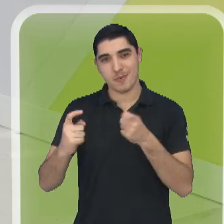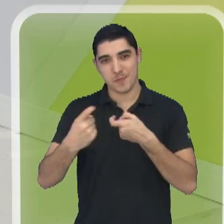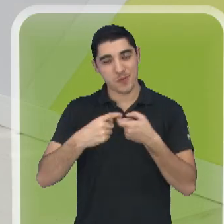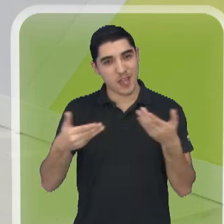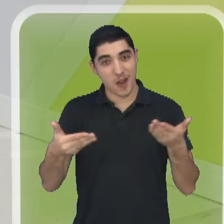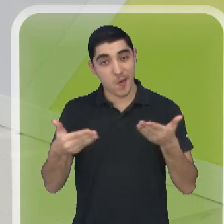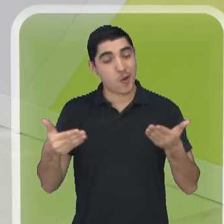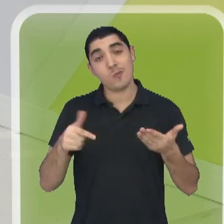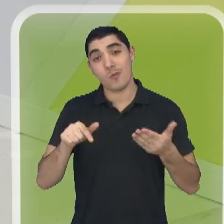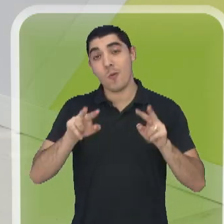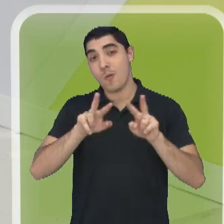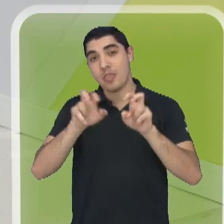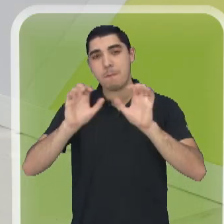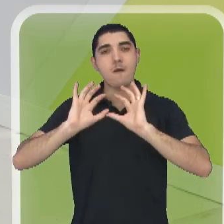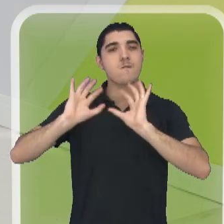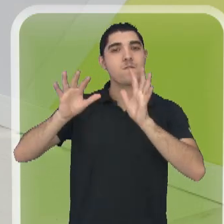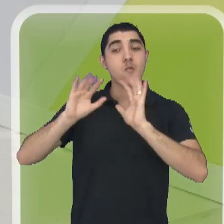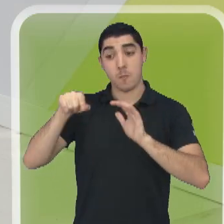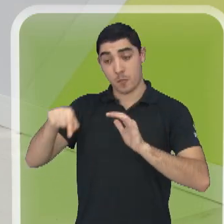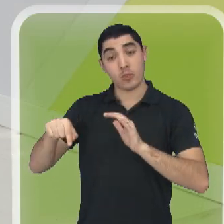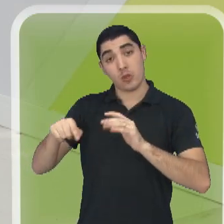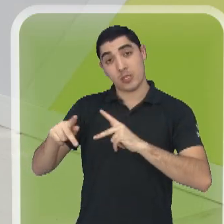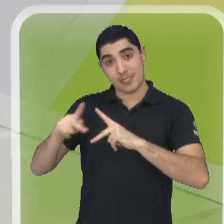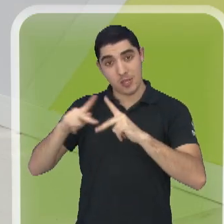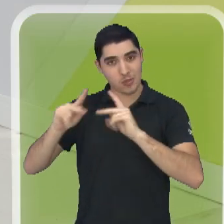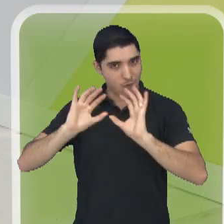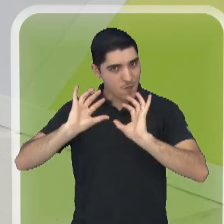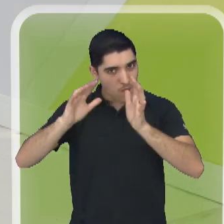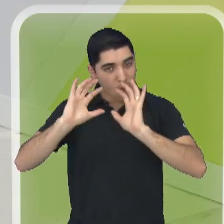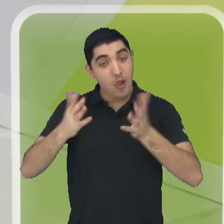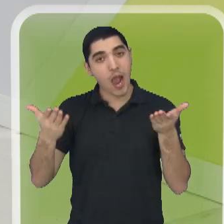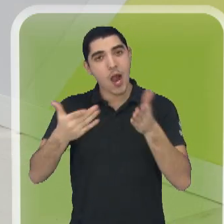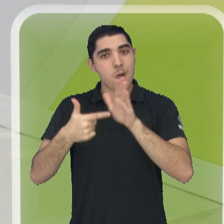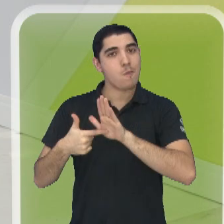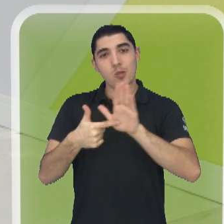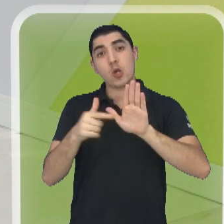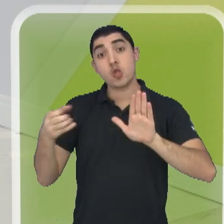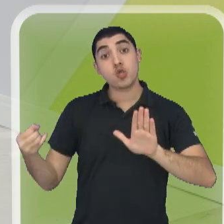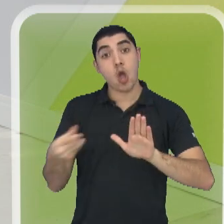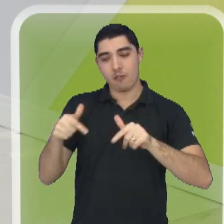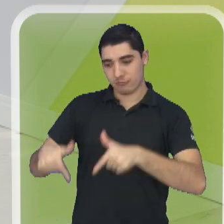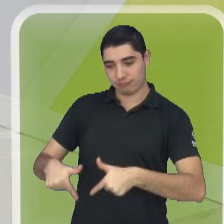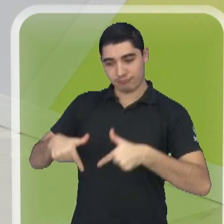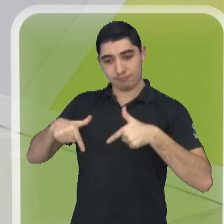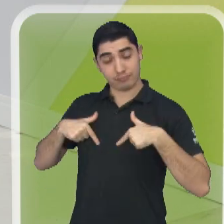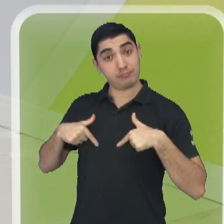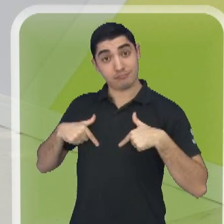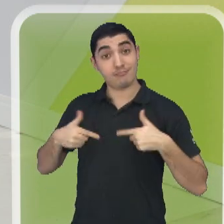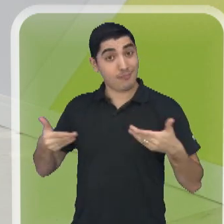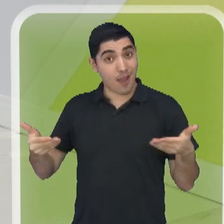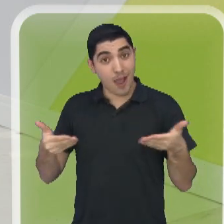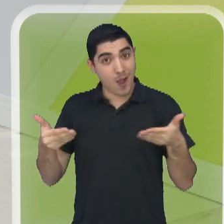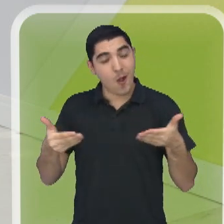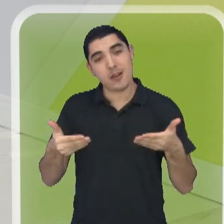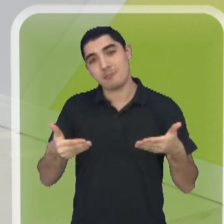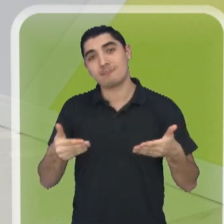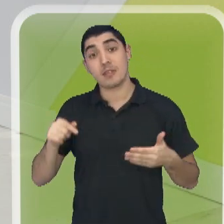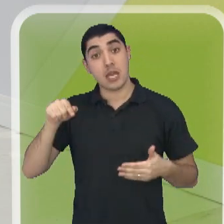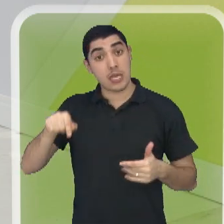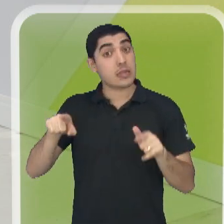Falando agora sobre vôlei, o Farmacon de Vôlei São José apresentou um novo patrocinador para a temporada. Além disso,